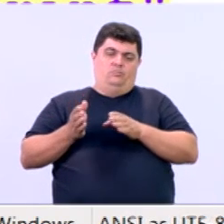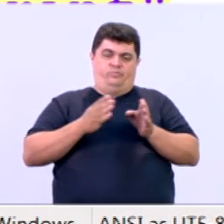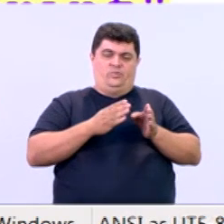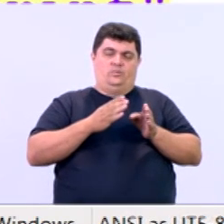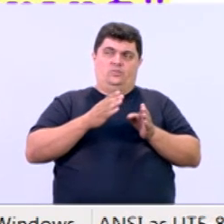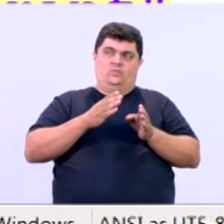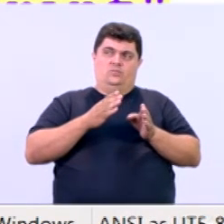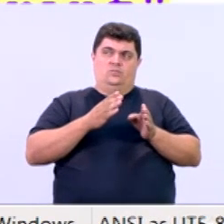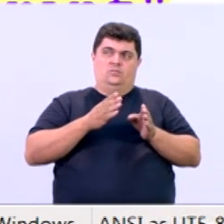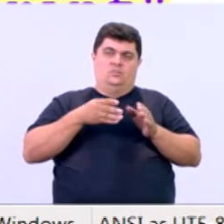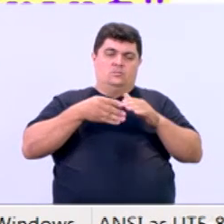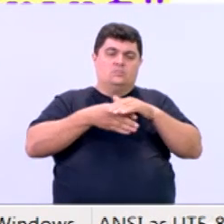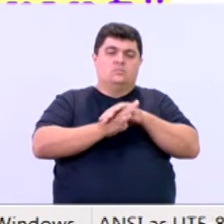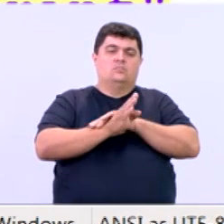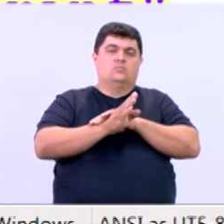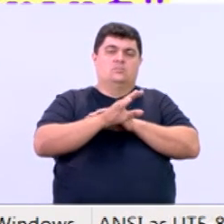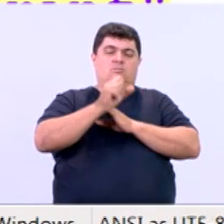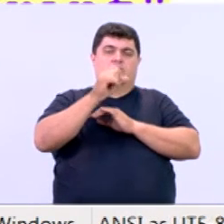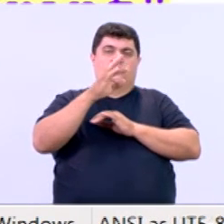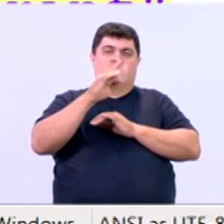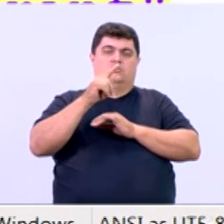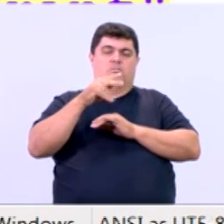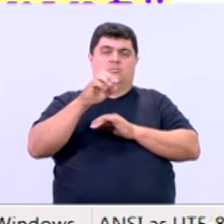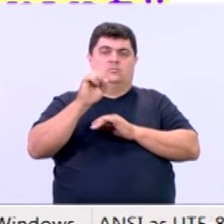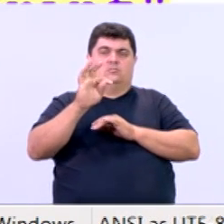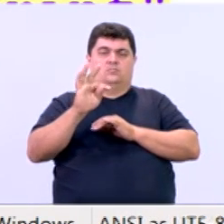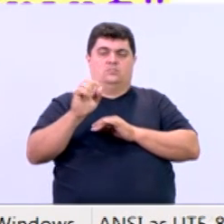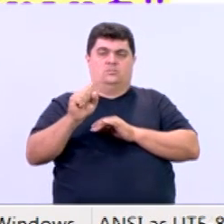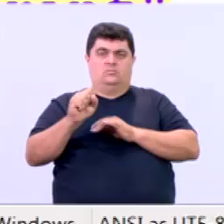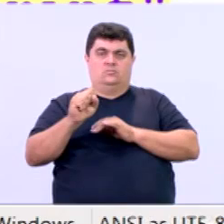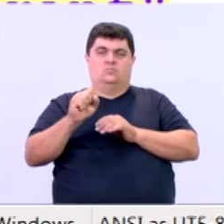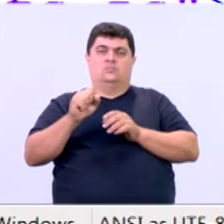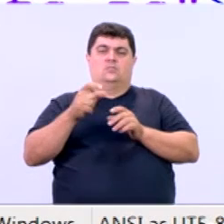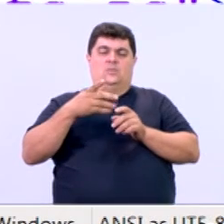HTML, vou para o script e vou para o meus